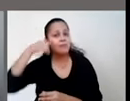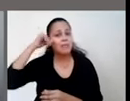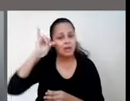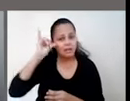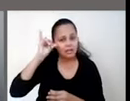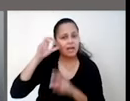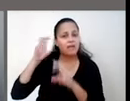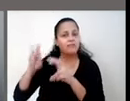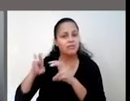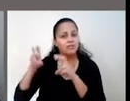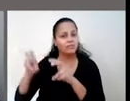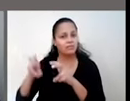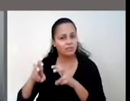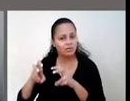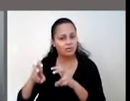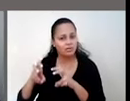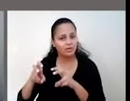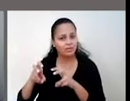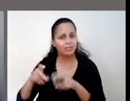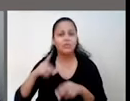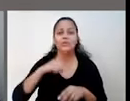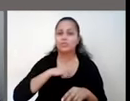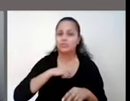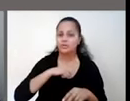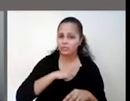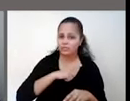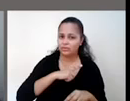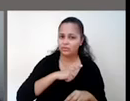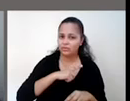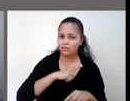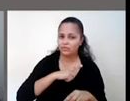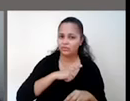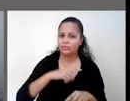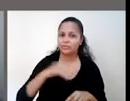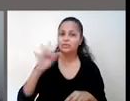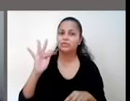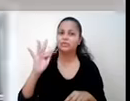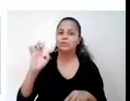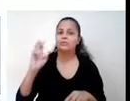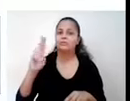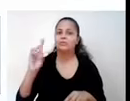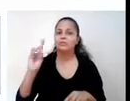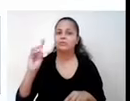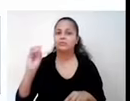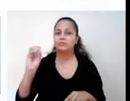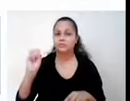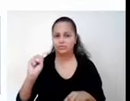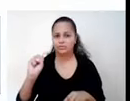condições pesadas que eles tinham nos feudos que eles viviam.